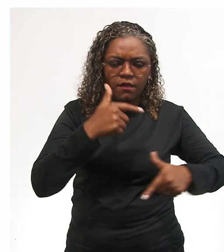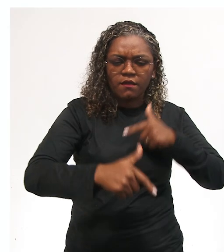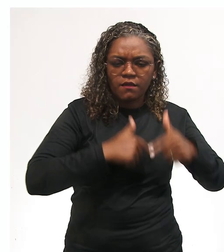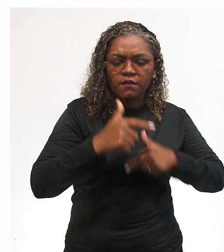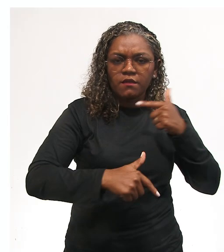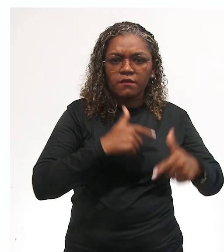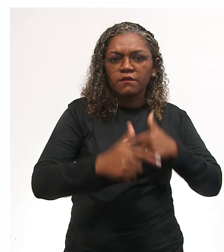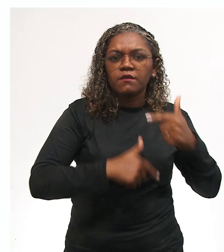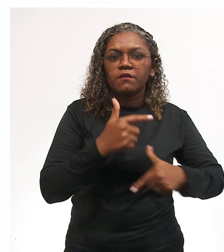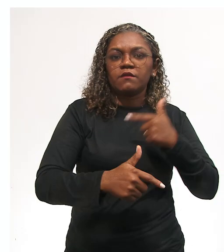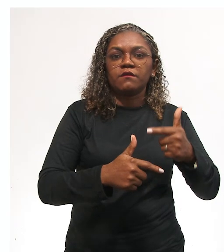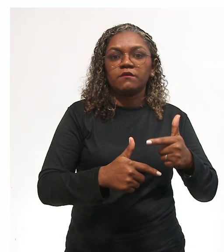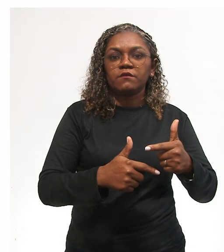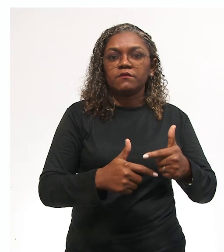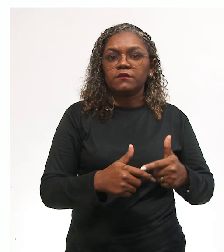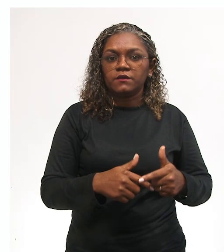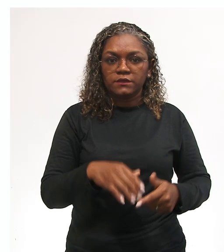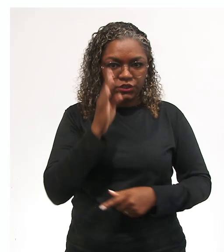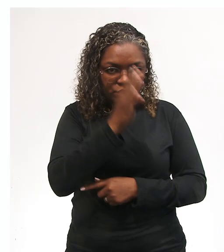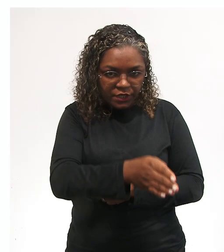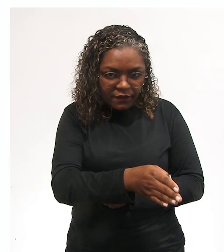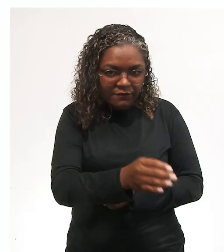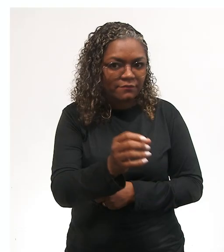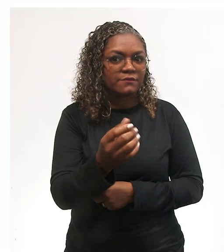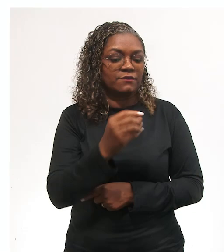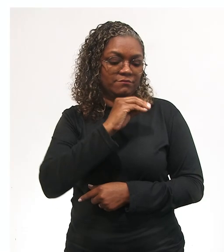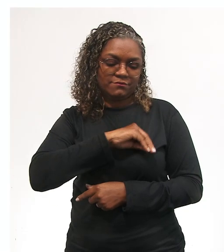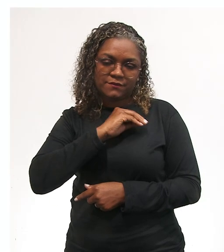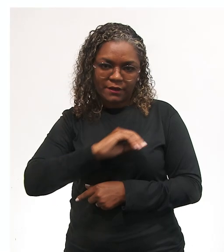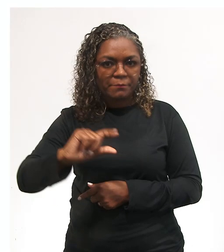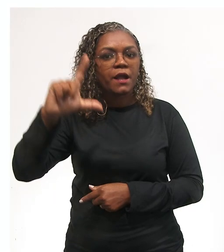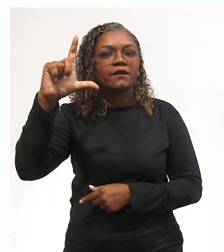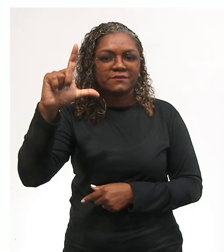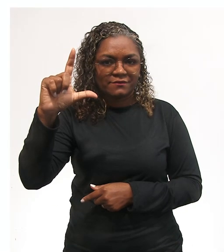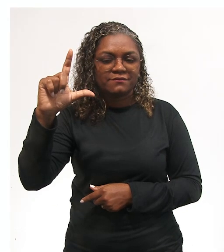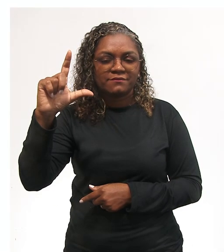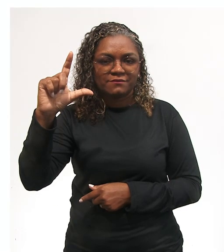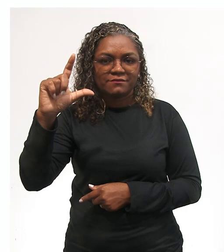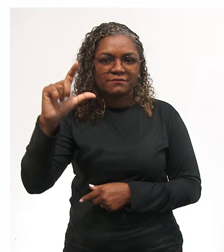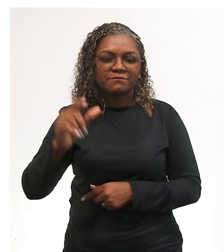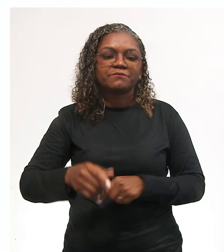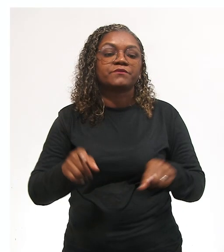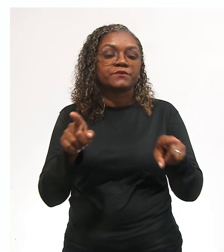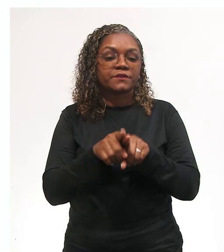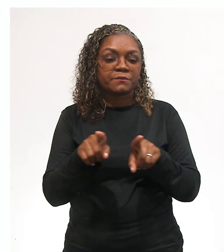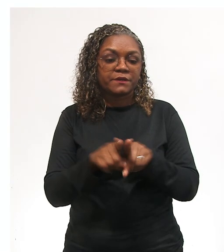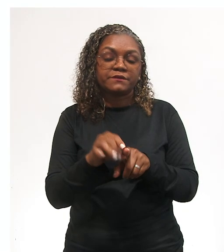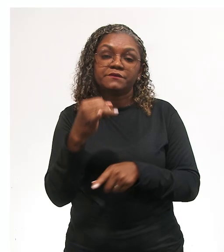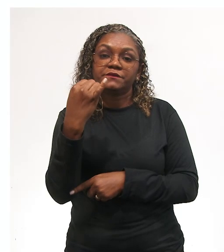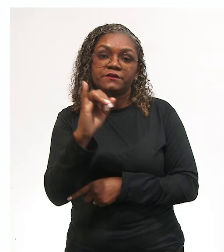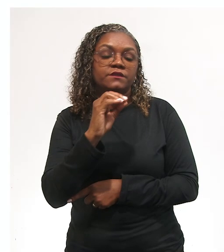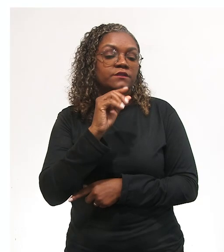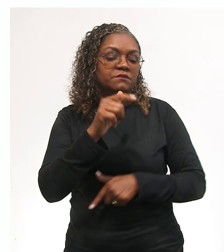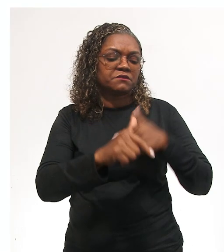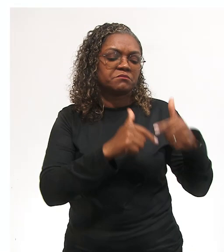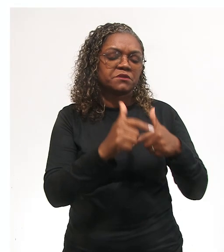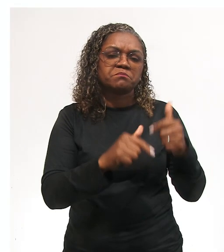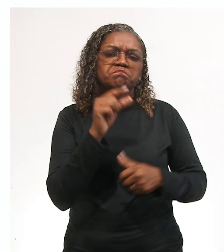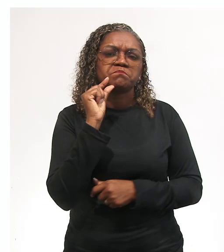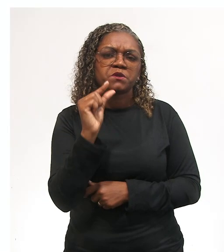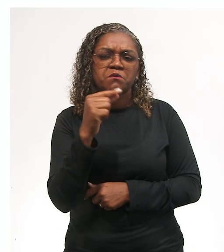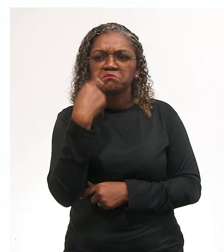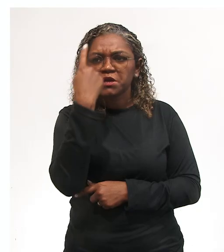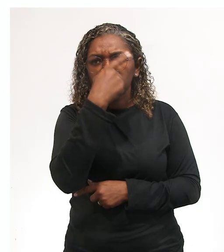o custo da minha mão de obra. Isso acontece ao contrário também. Quanto menos horas eu trabalho, se eu trabalhar